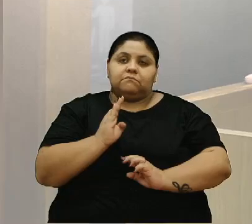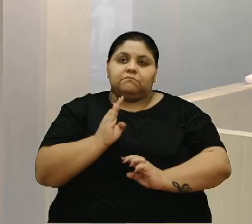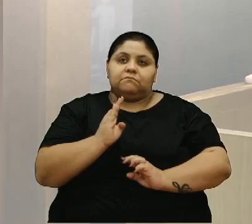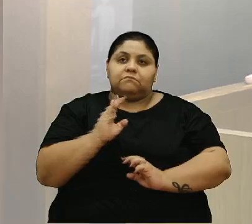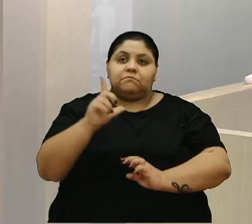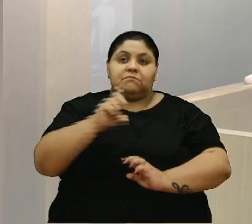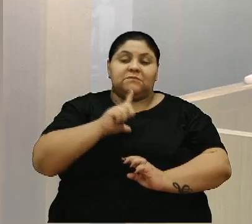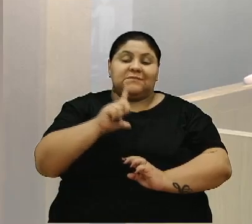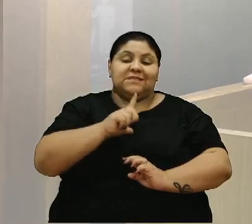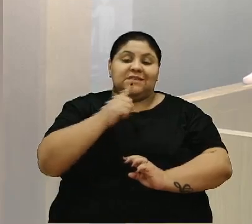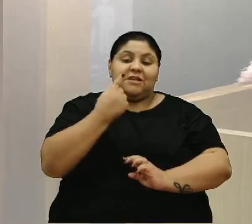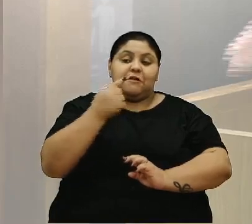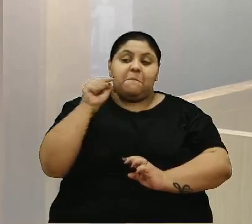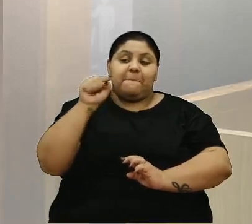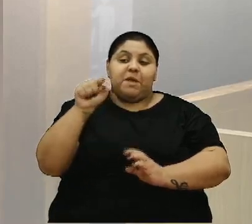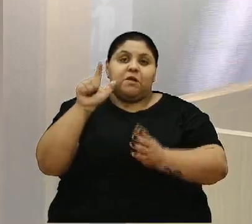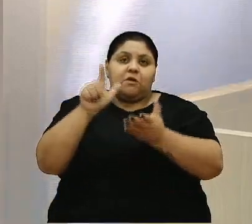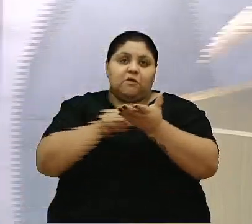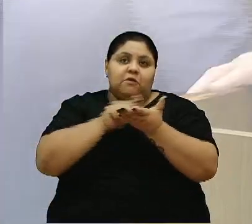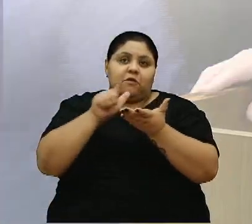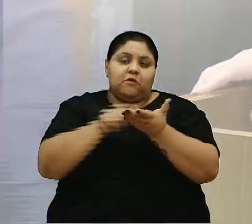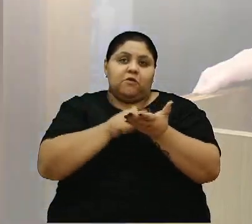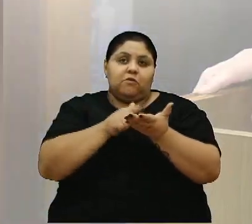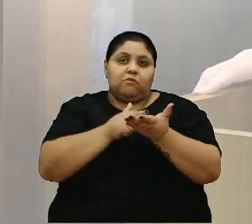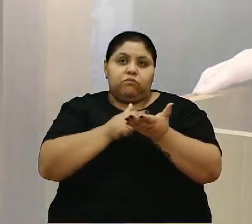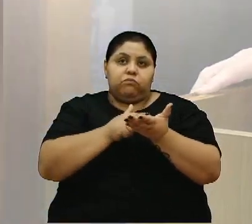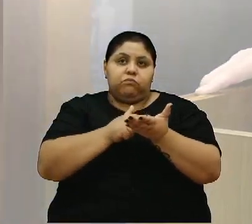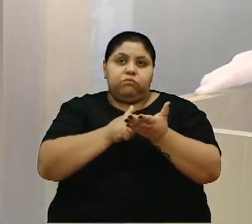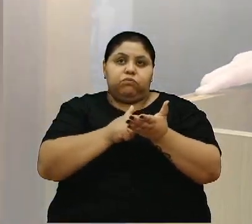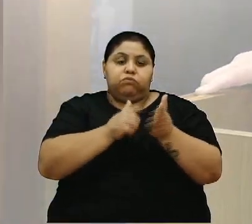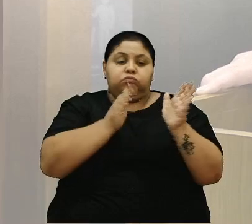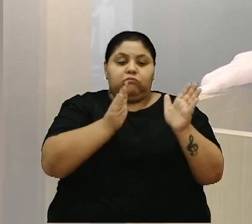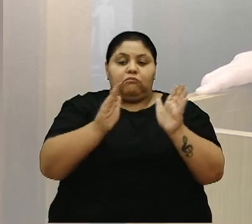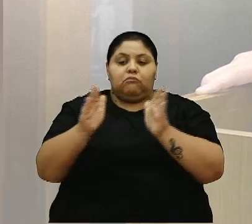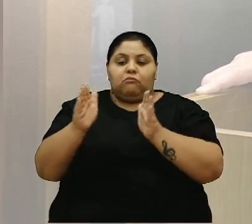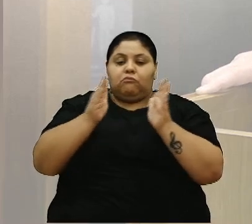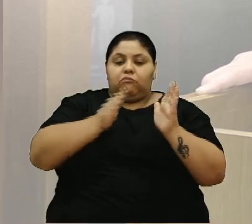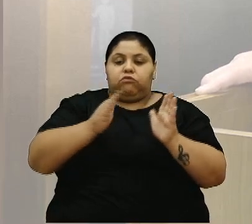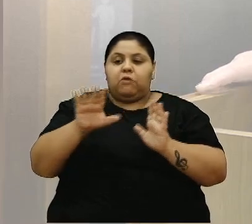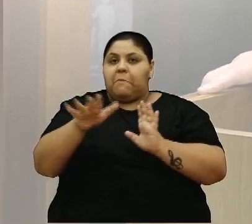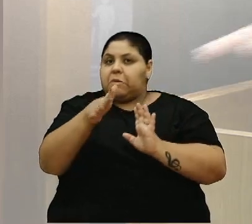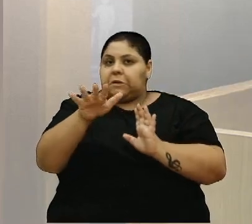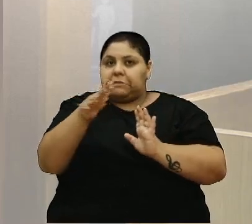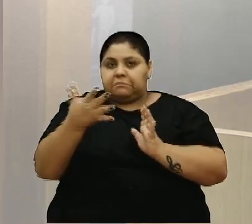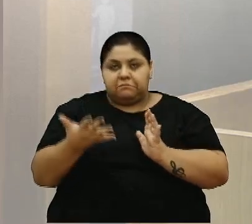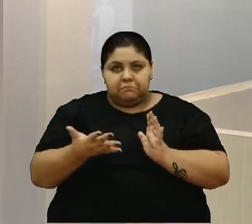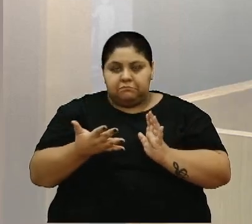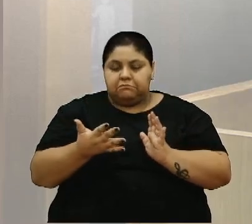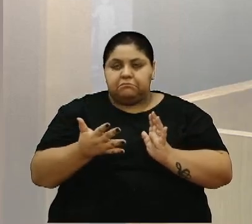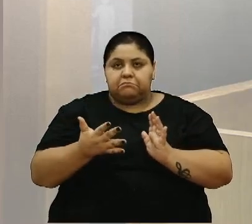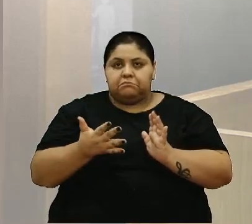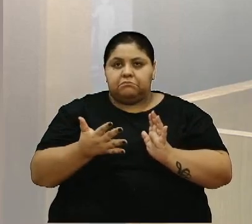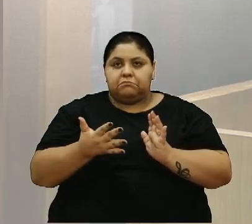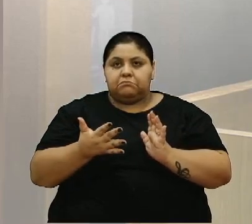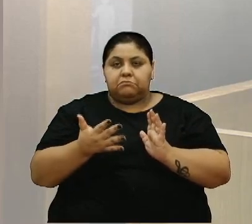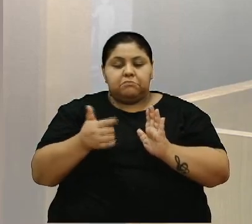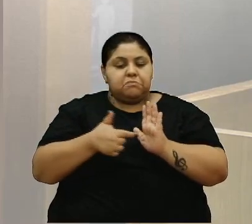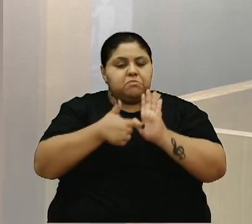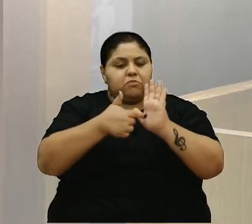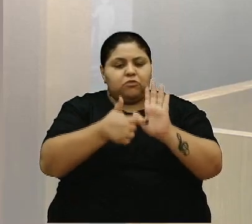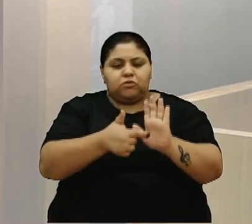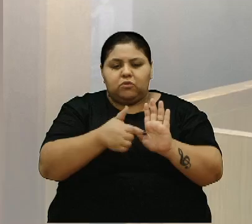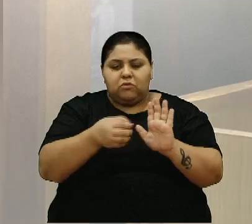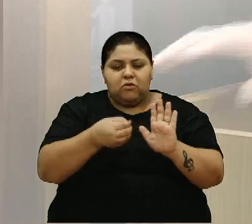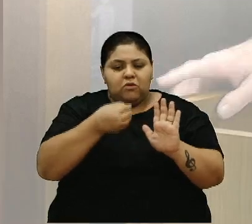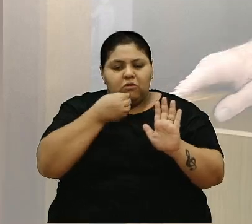tem 1000 livros, um acervo de 1000 livros aproximadamente, e foi uma demonstração clara